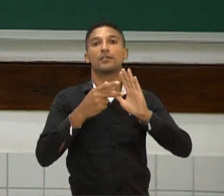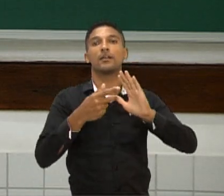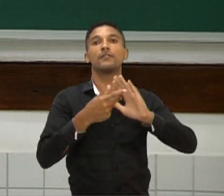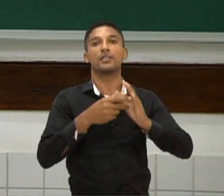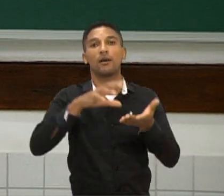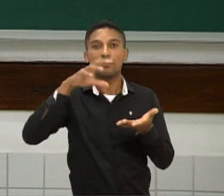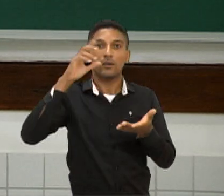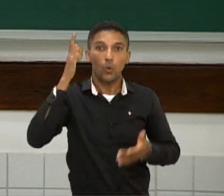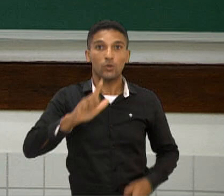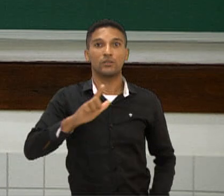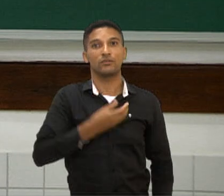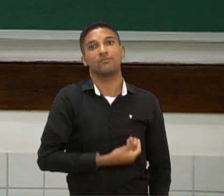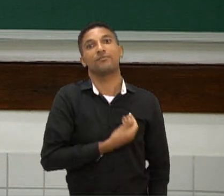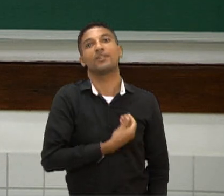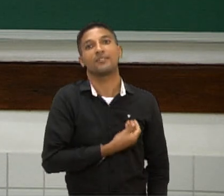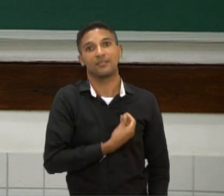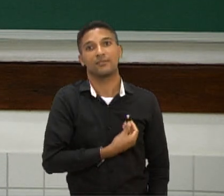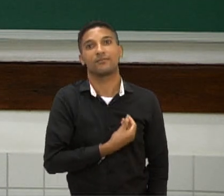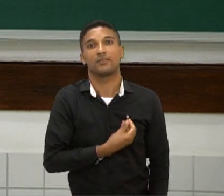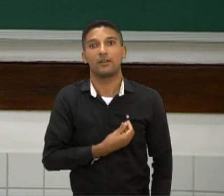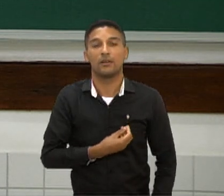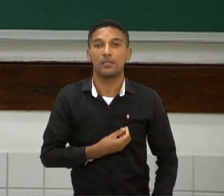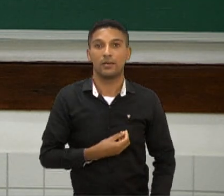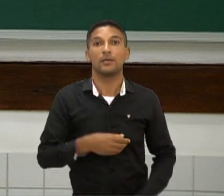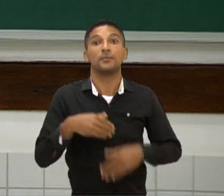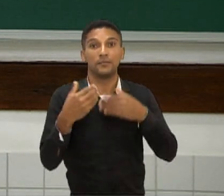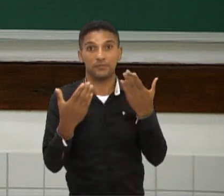garantida, ok? Então, até a